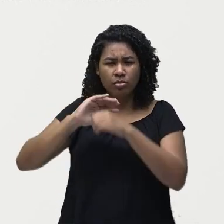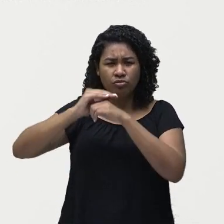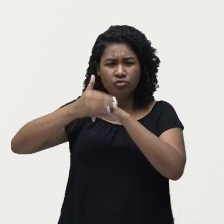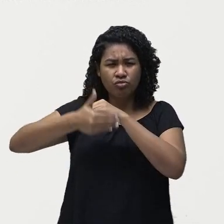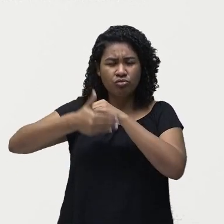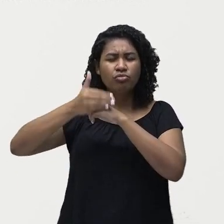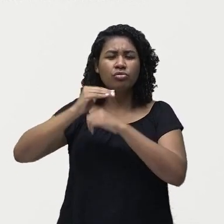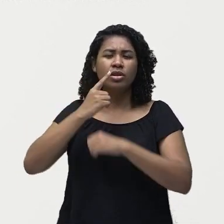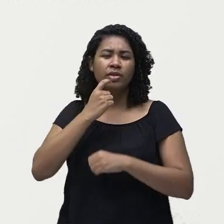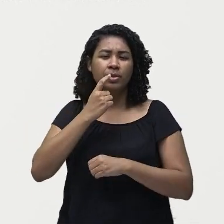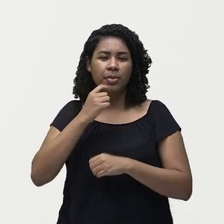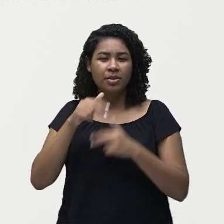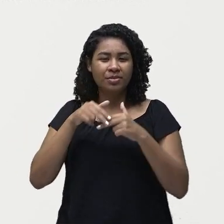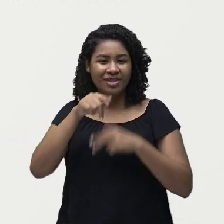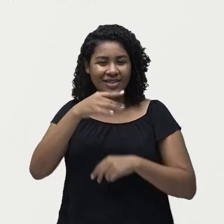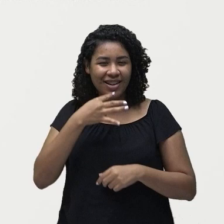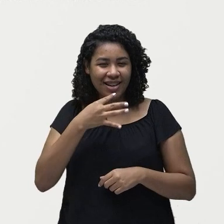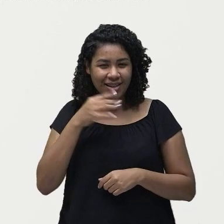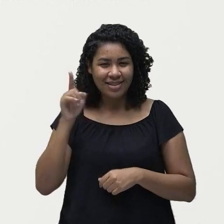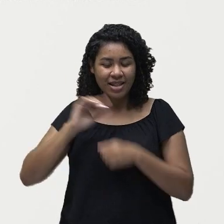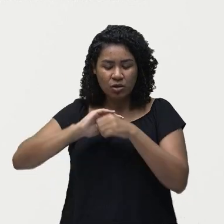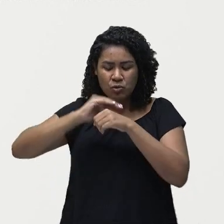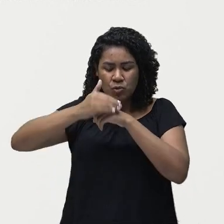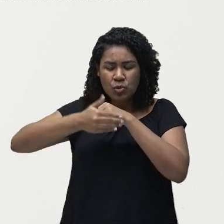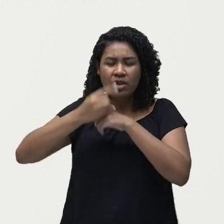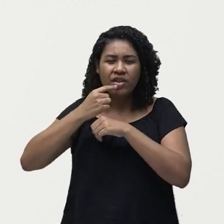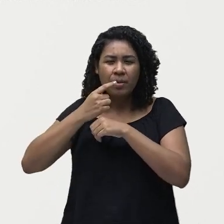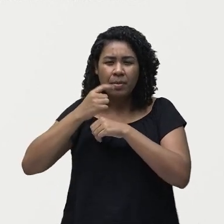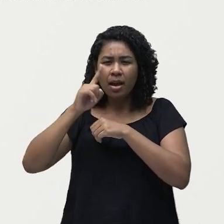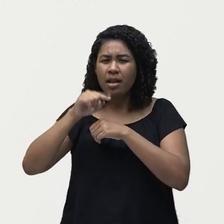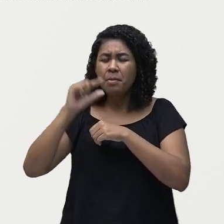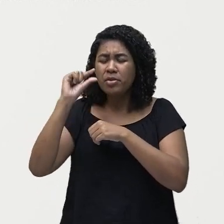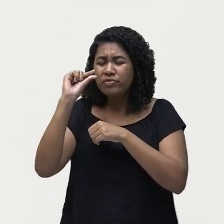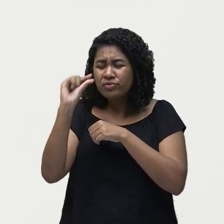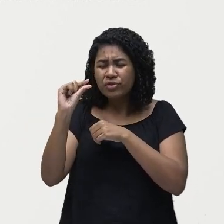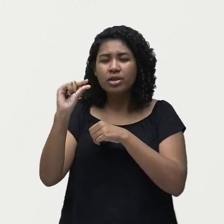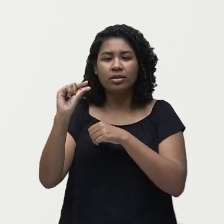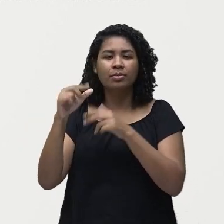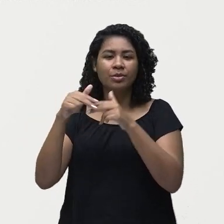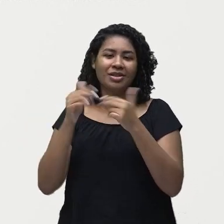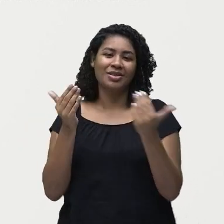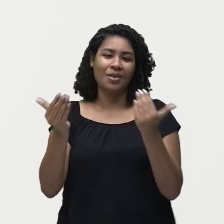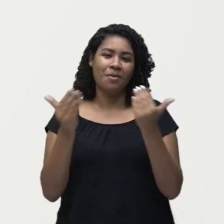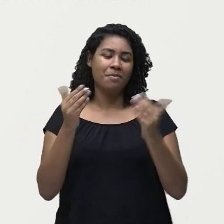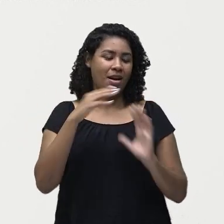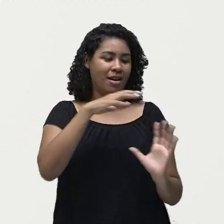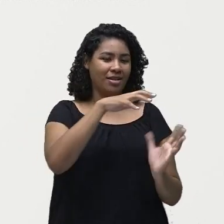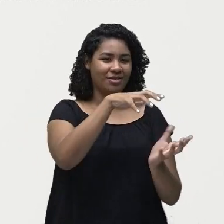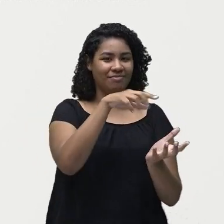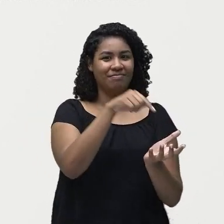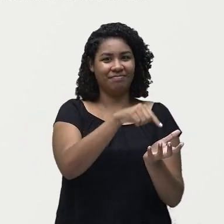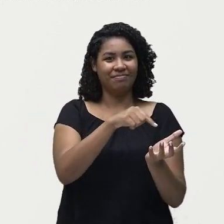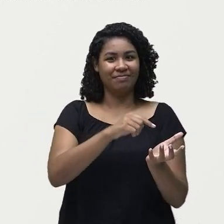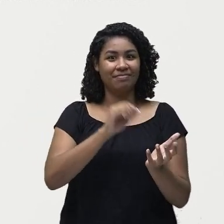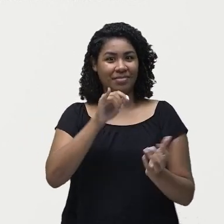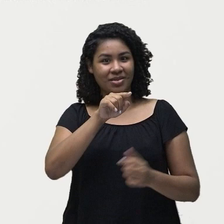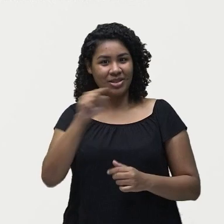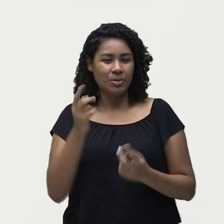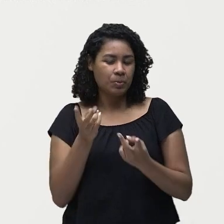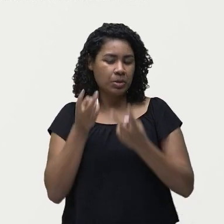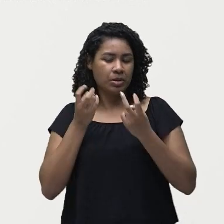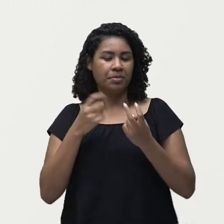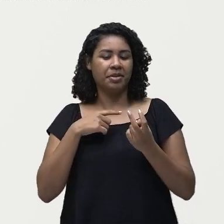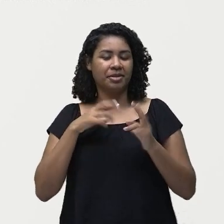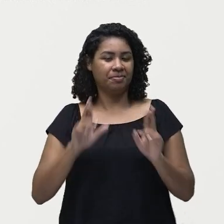essa fruta, sabe que essa camada é bem fininha, né? Então a gente trouxe essa representação para a gente ter uma noção de tamanho, né, de